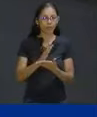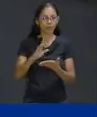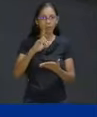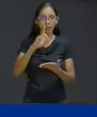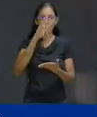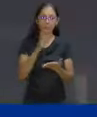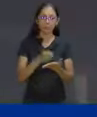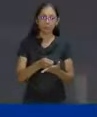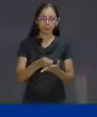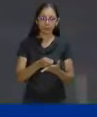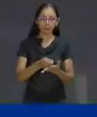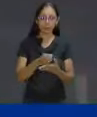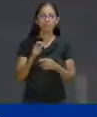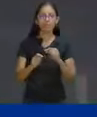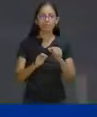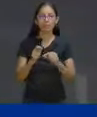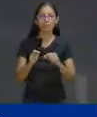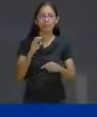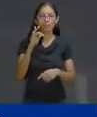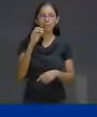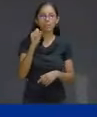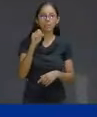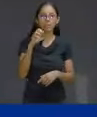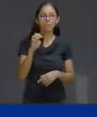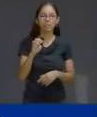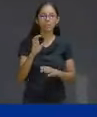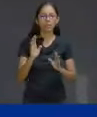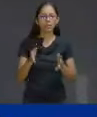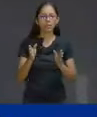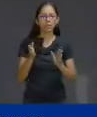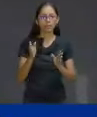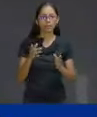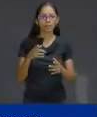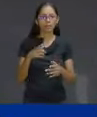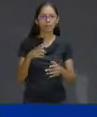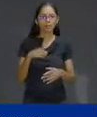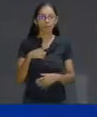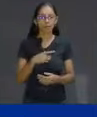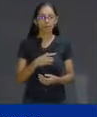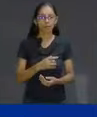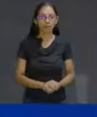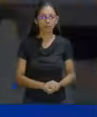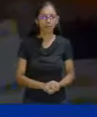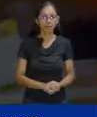TSE vem de forma reiterada proferindo, que já chegaram algumas aqui que enfrentamos,